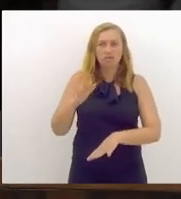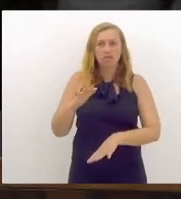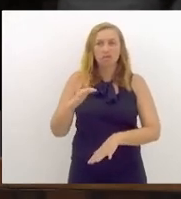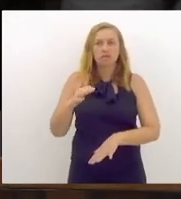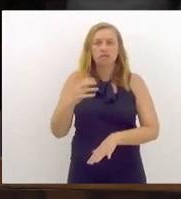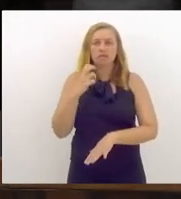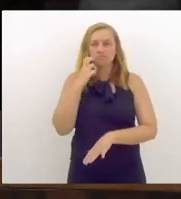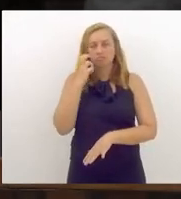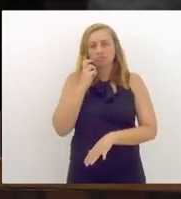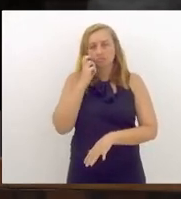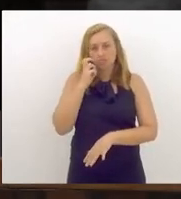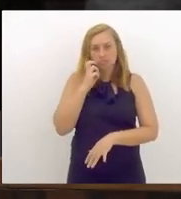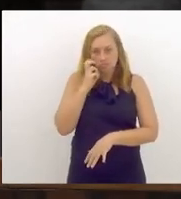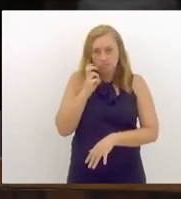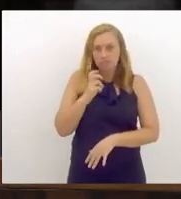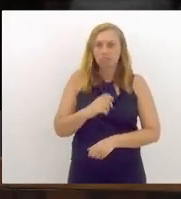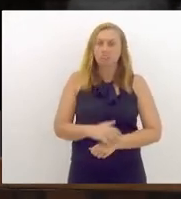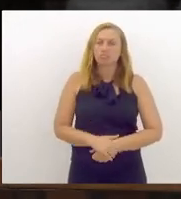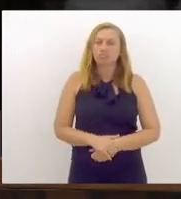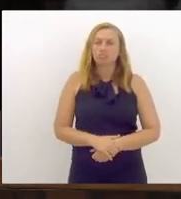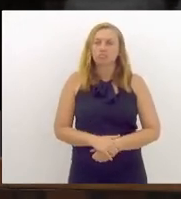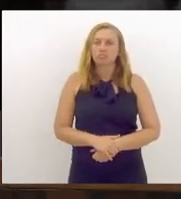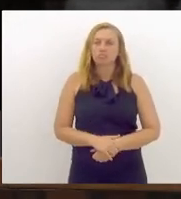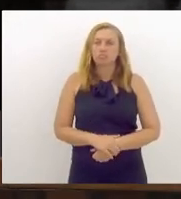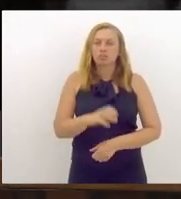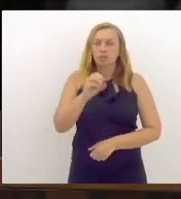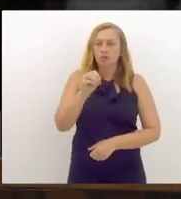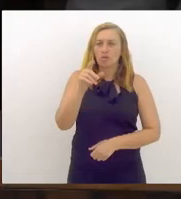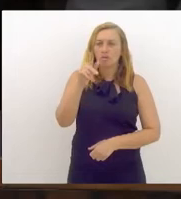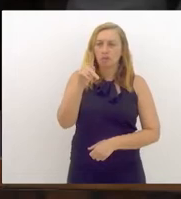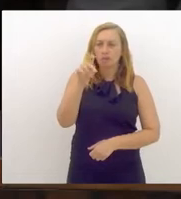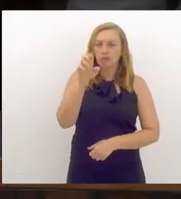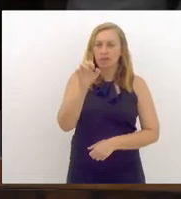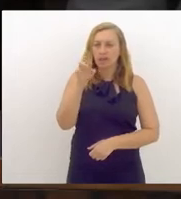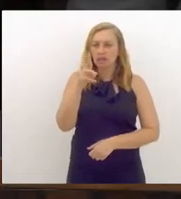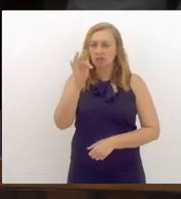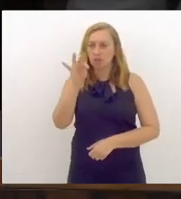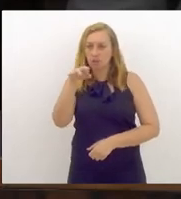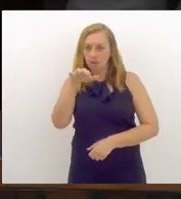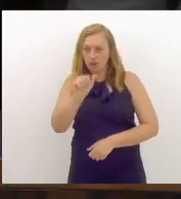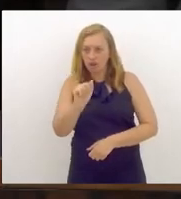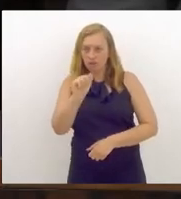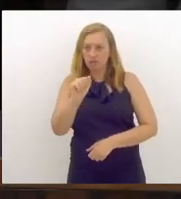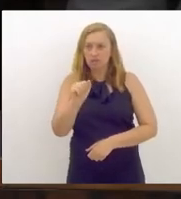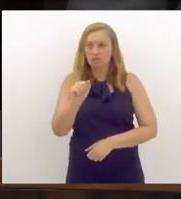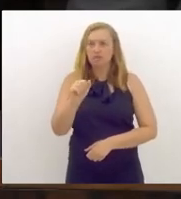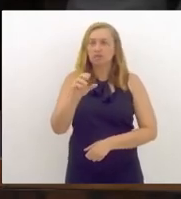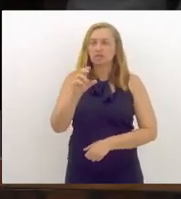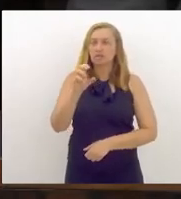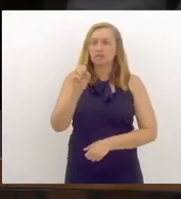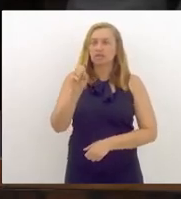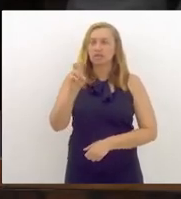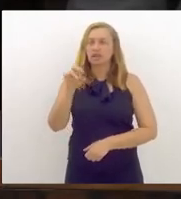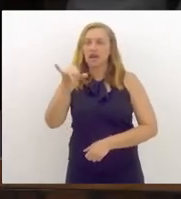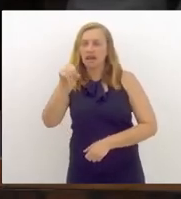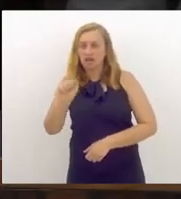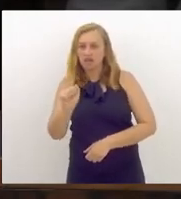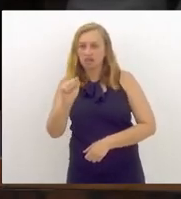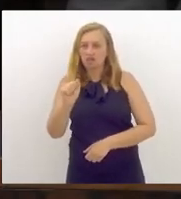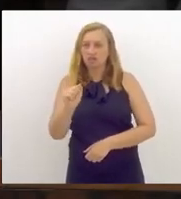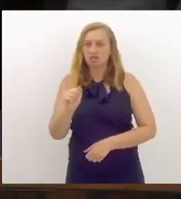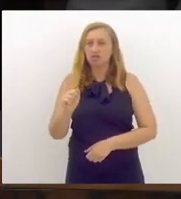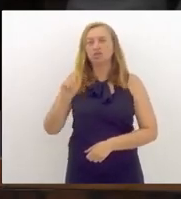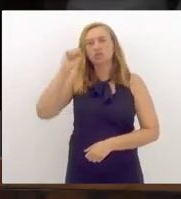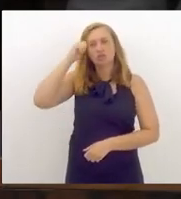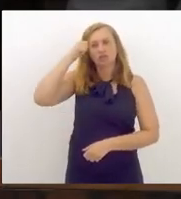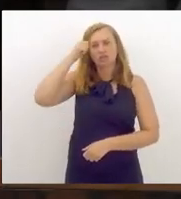mais vergonhosas as operadoras de caixa a maioria de mulheres Nordestinas negras em